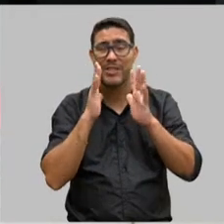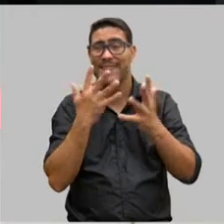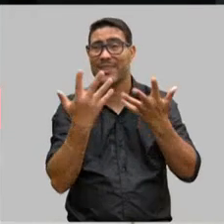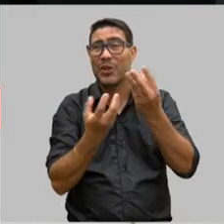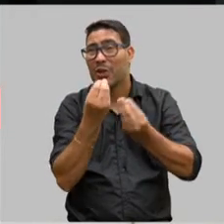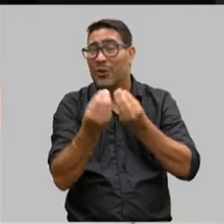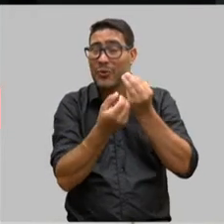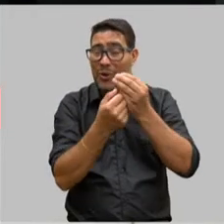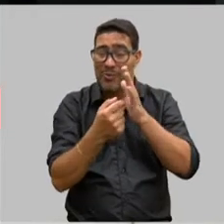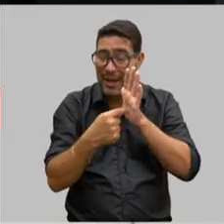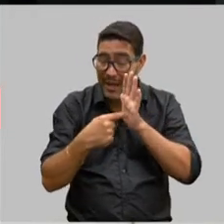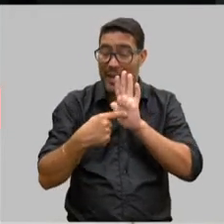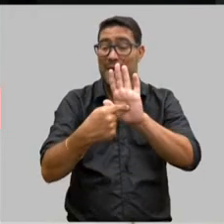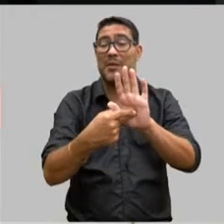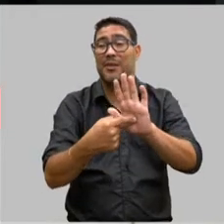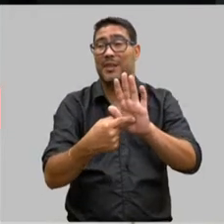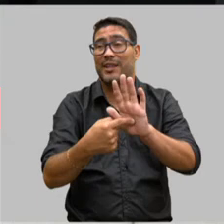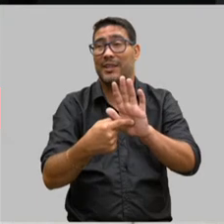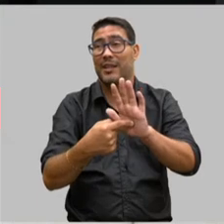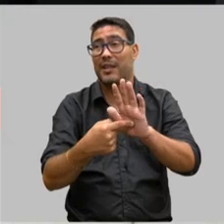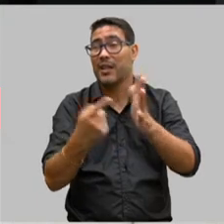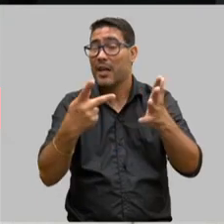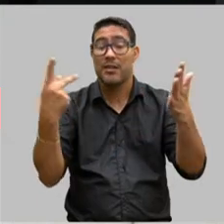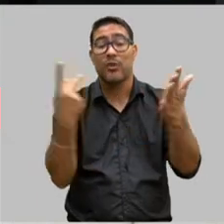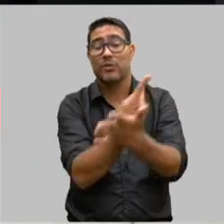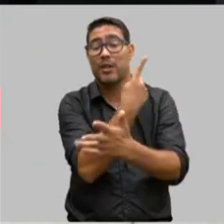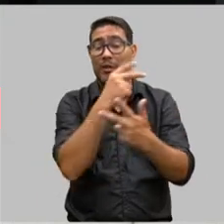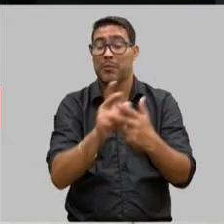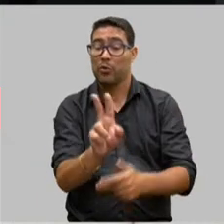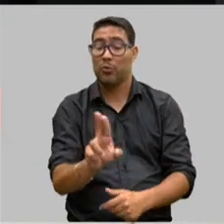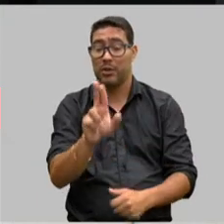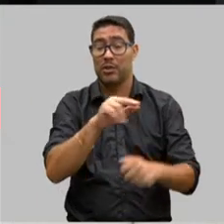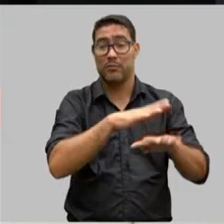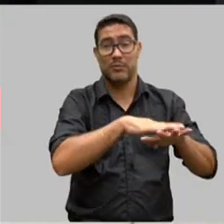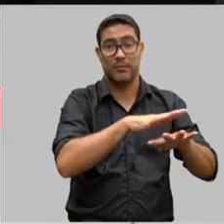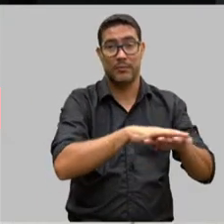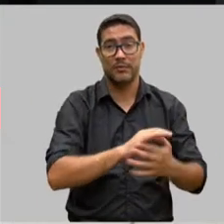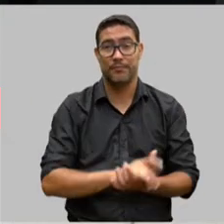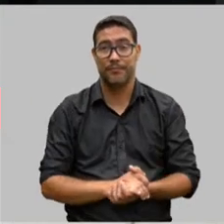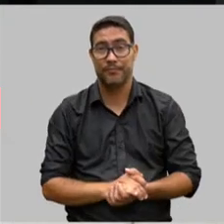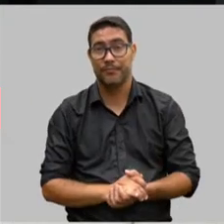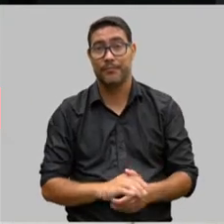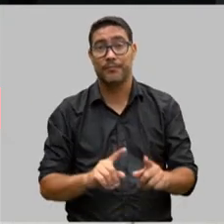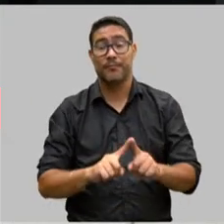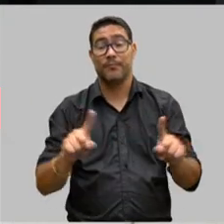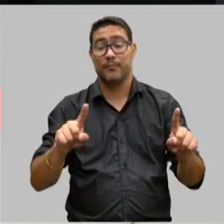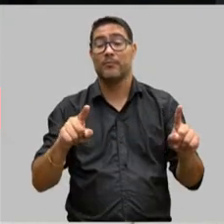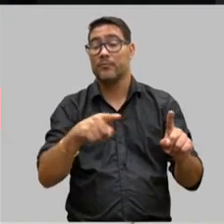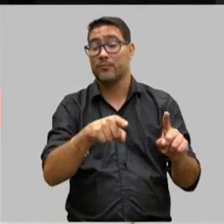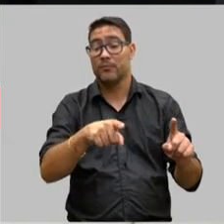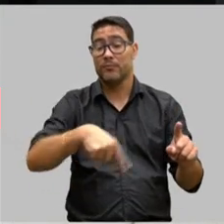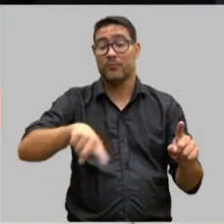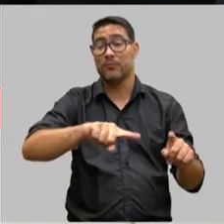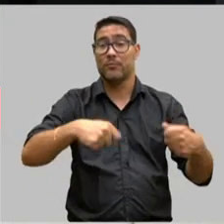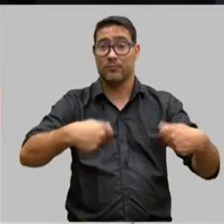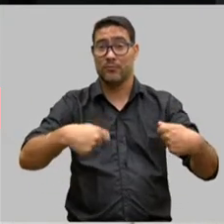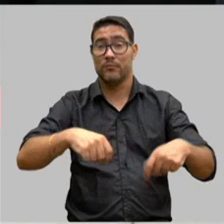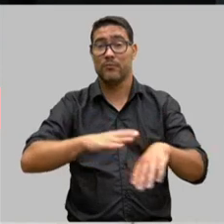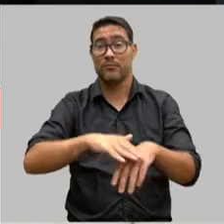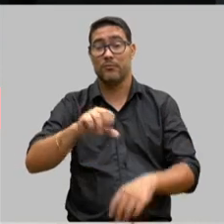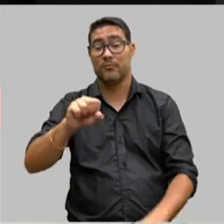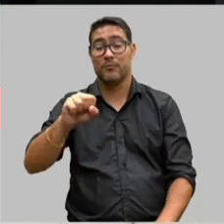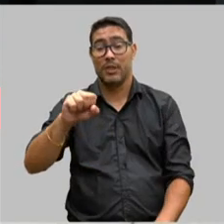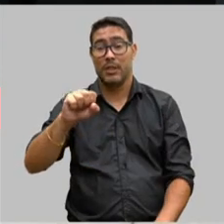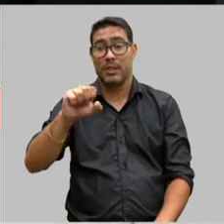fenômenos numericamente. E, além disso, nós precisamos de cenários. O que são os cenários?